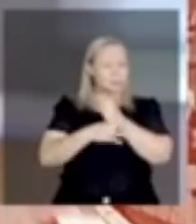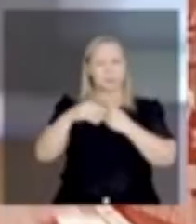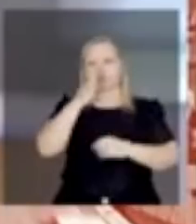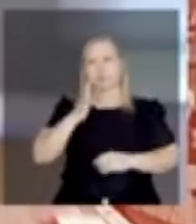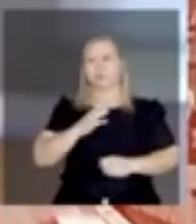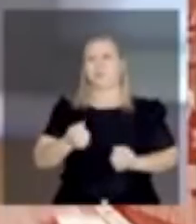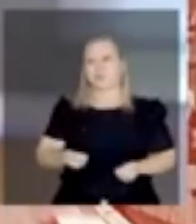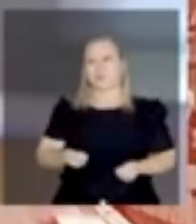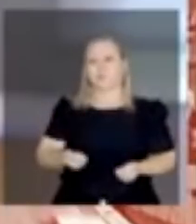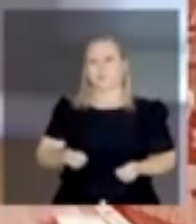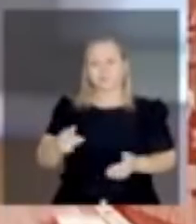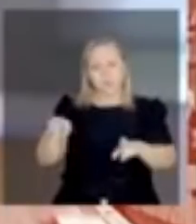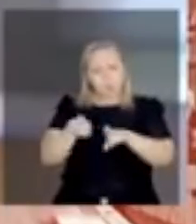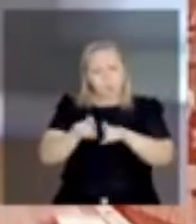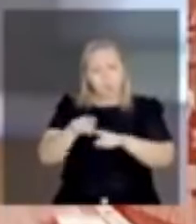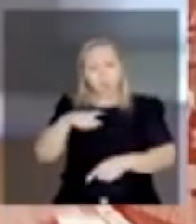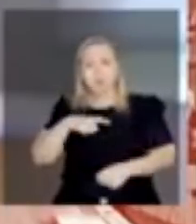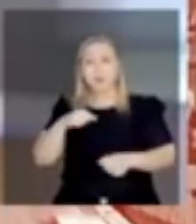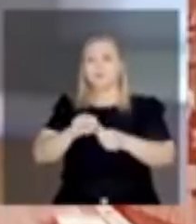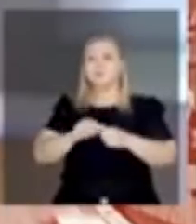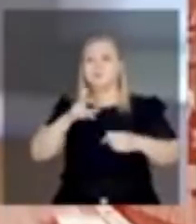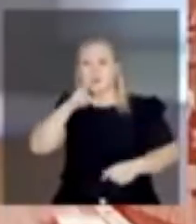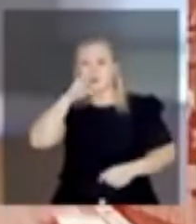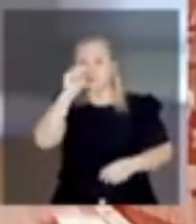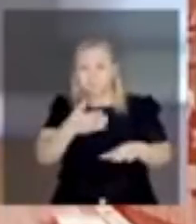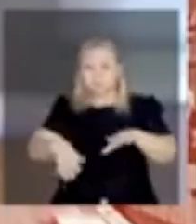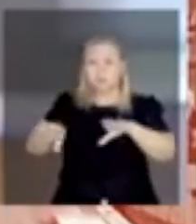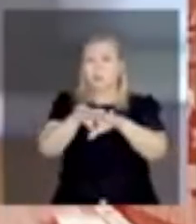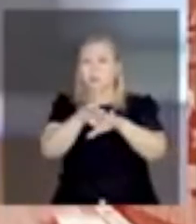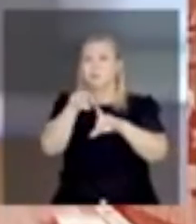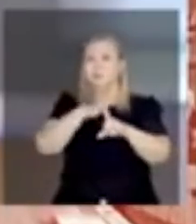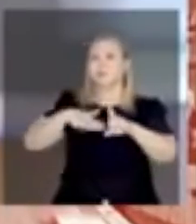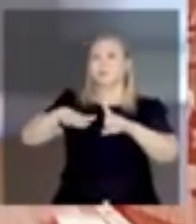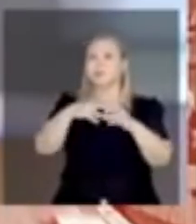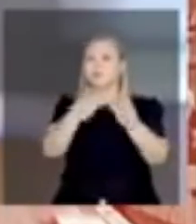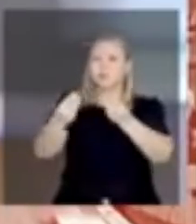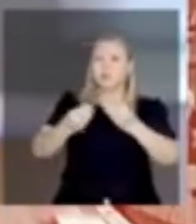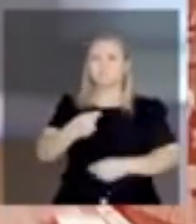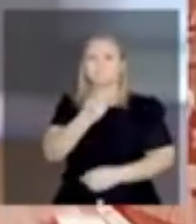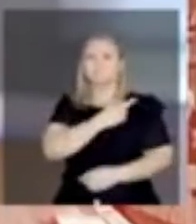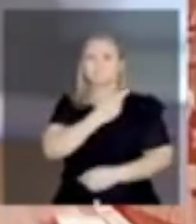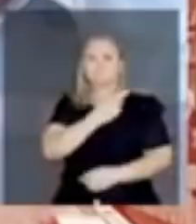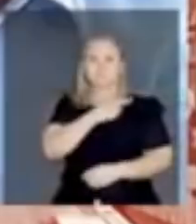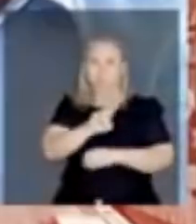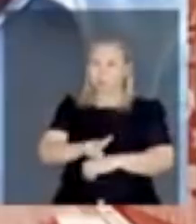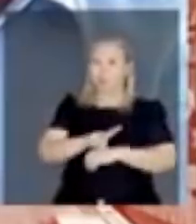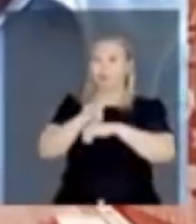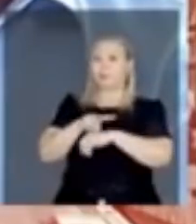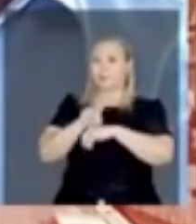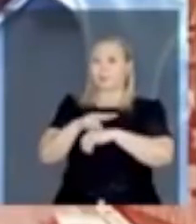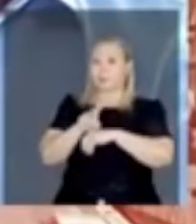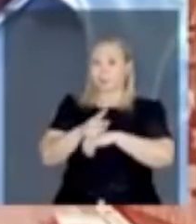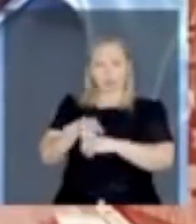com os pobres. A ligação com os pobres é tentar enfrentar os problemas da miséria, da exclusão e tal. Então, eu